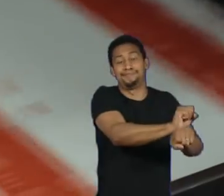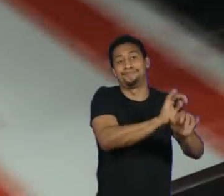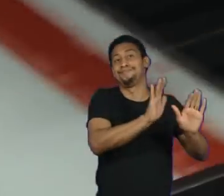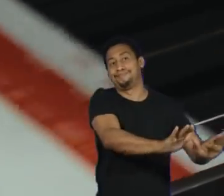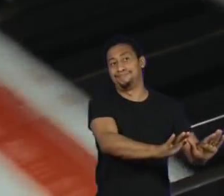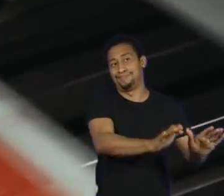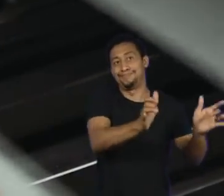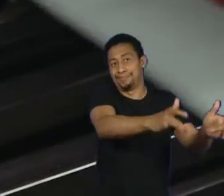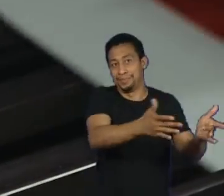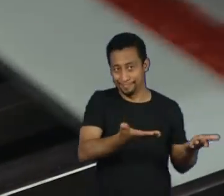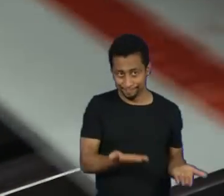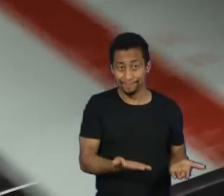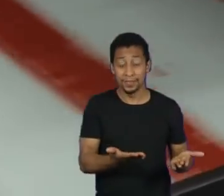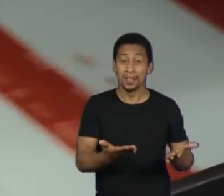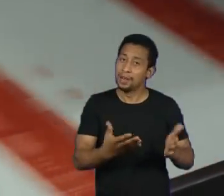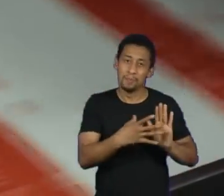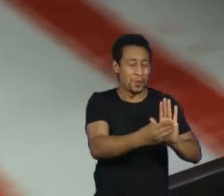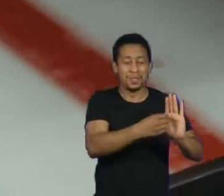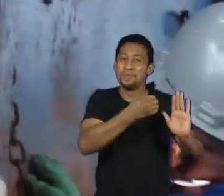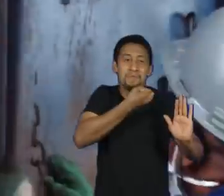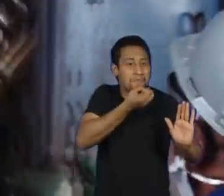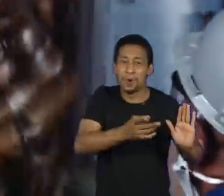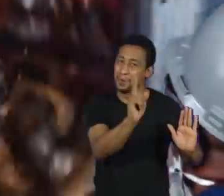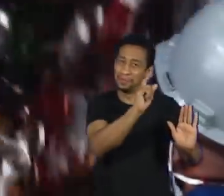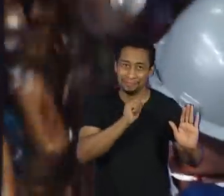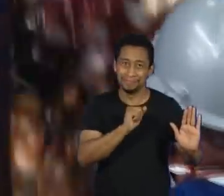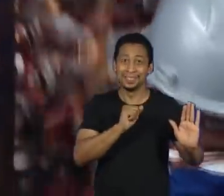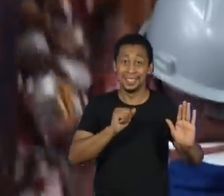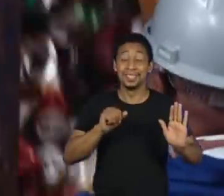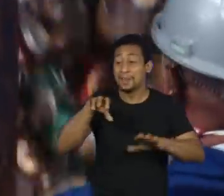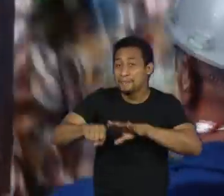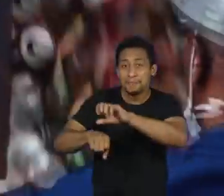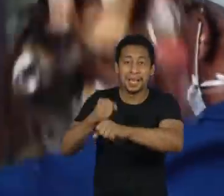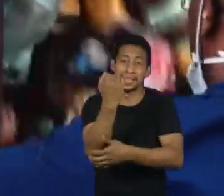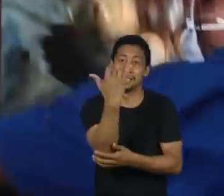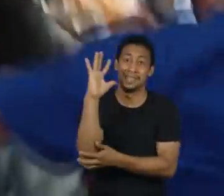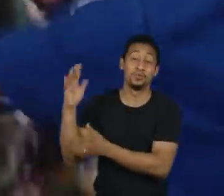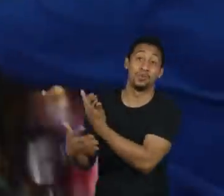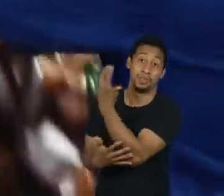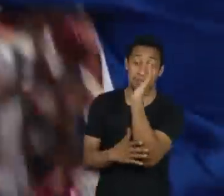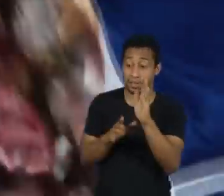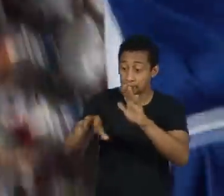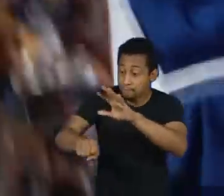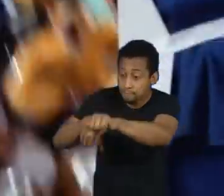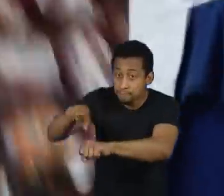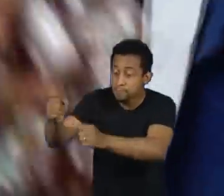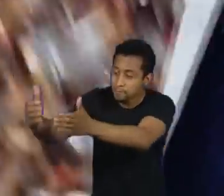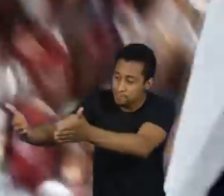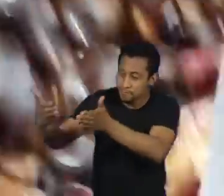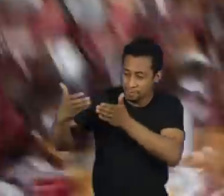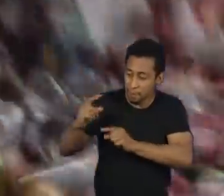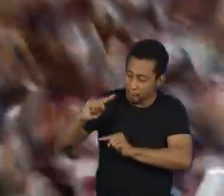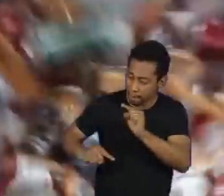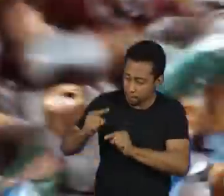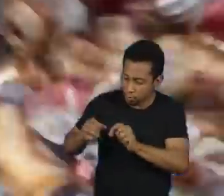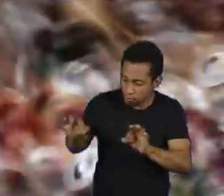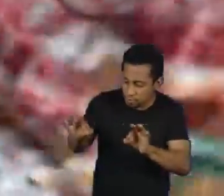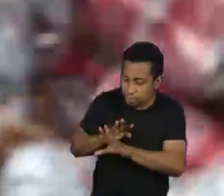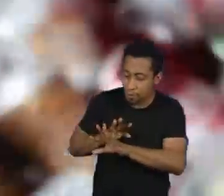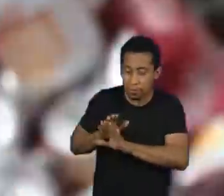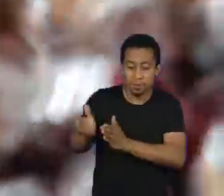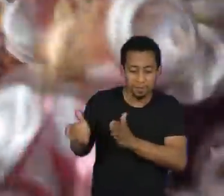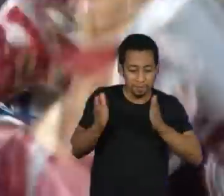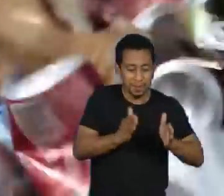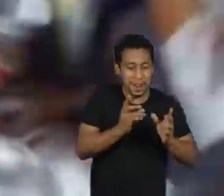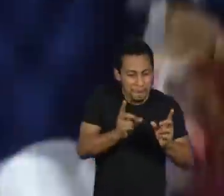é você extrair da natureza, produzir, consumir cada vez mais, né? Nós estamos